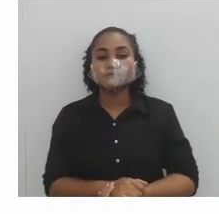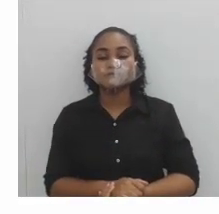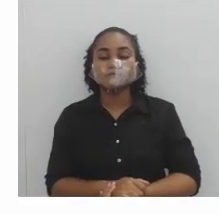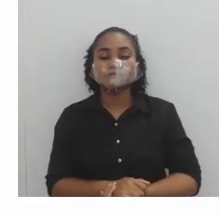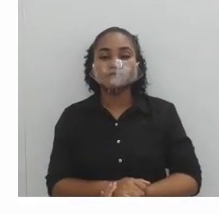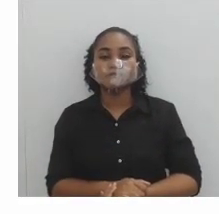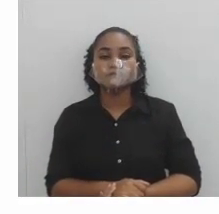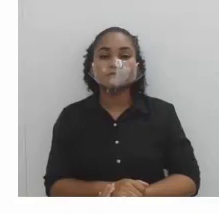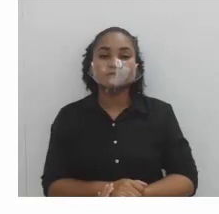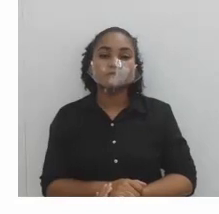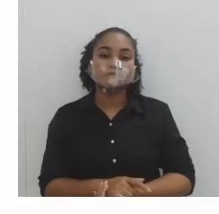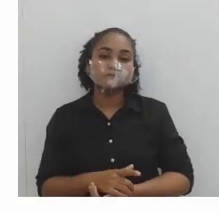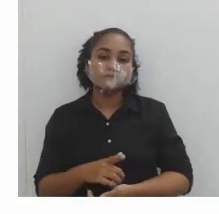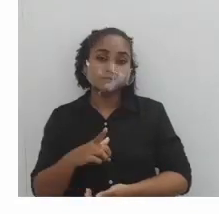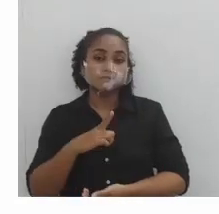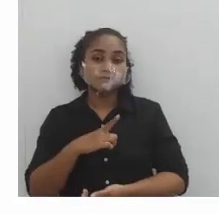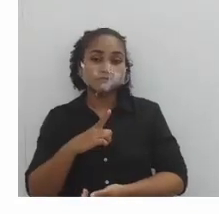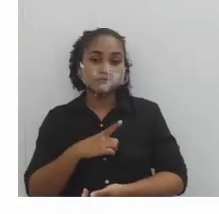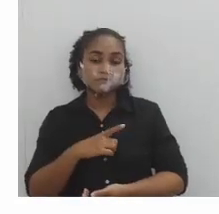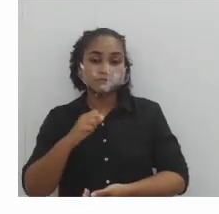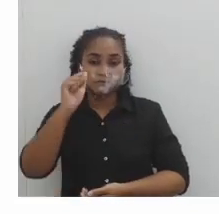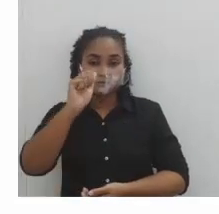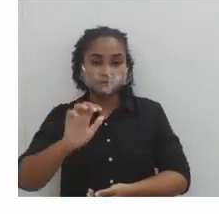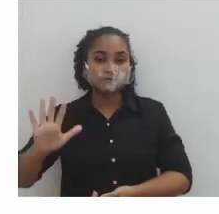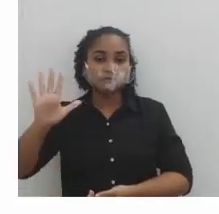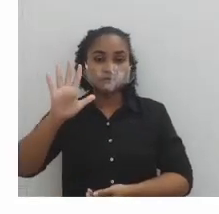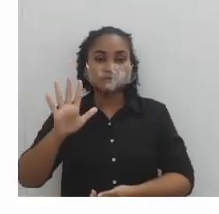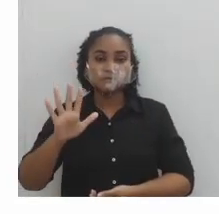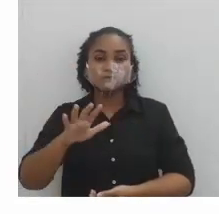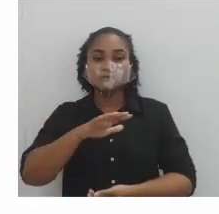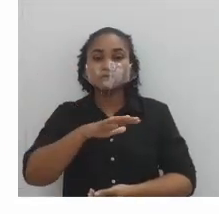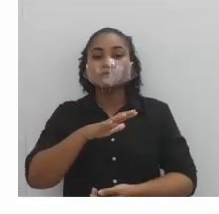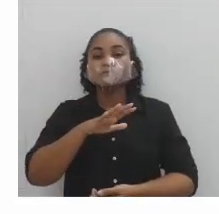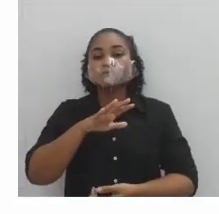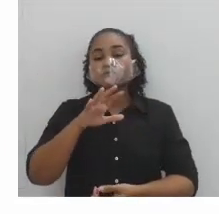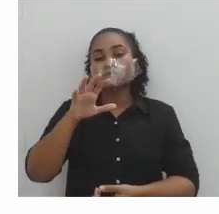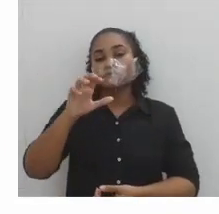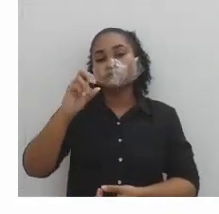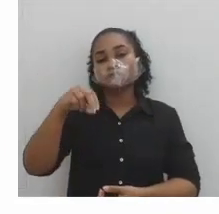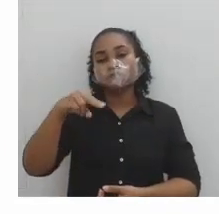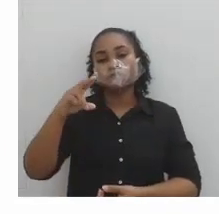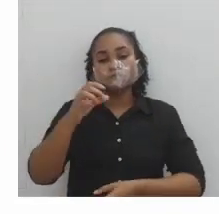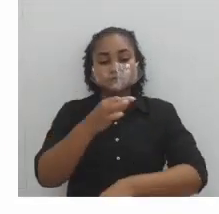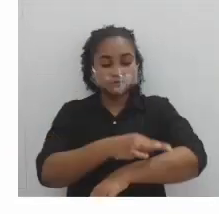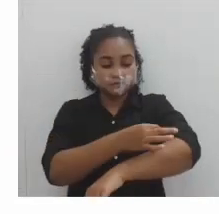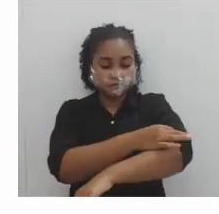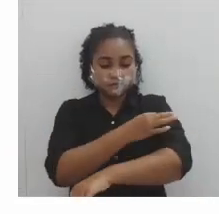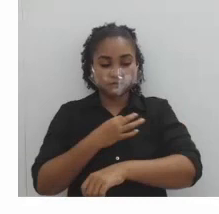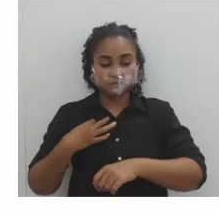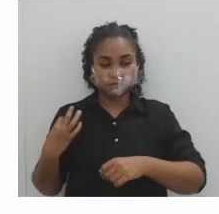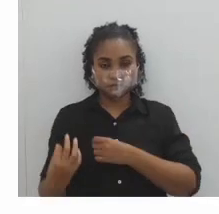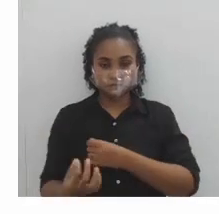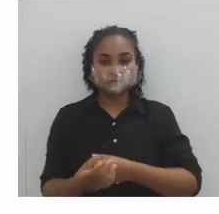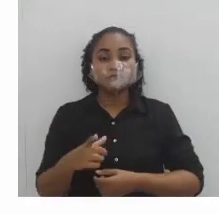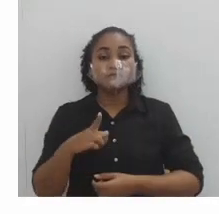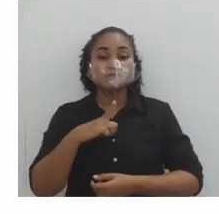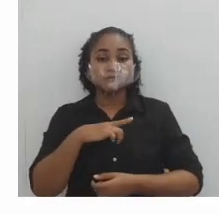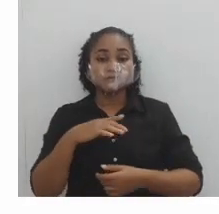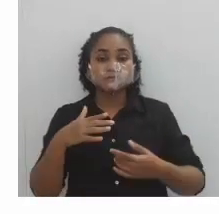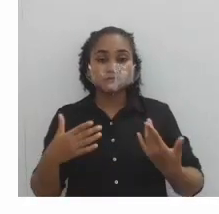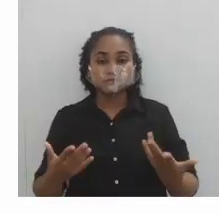Interessante que temos também aqui nas Américas o jogo da onça. Por uma parte da cultura